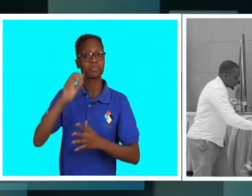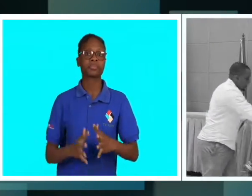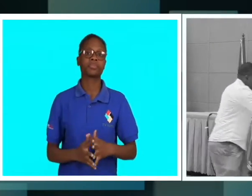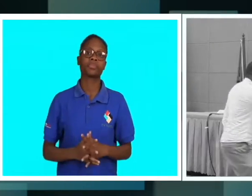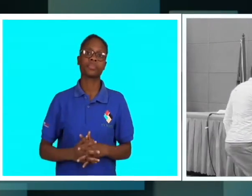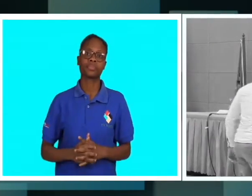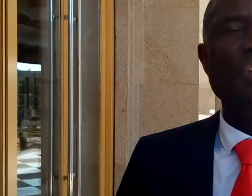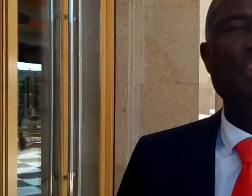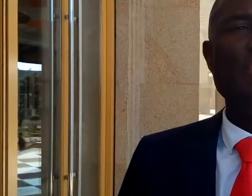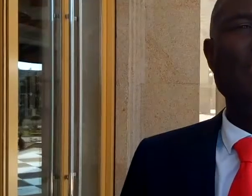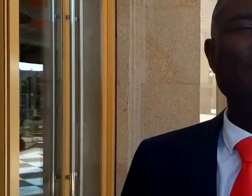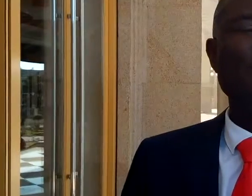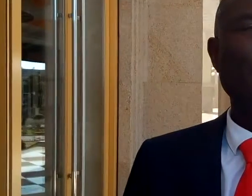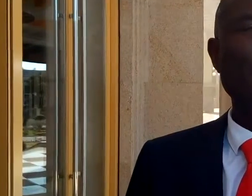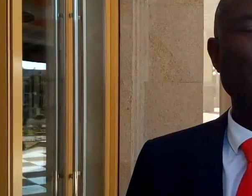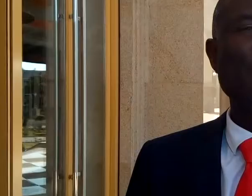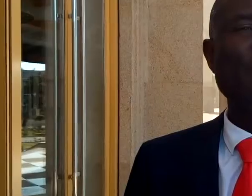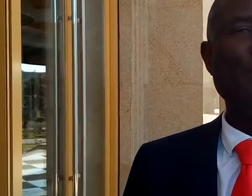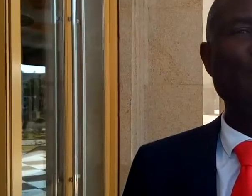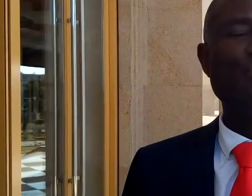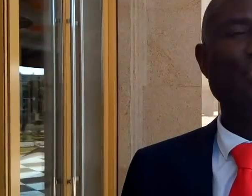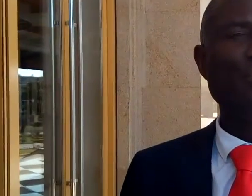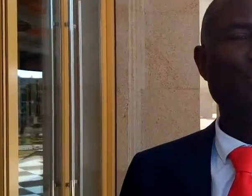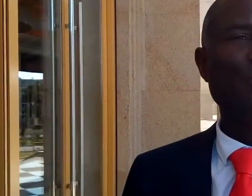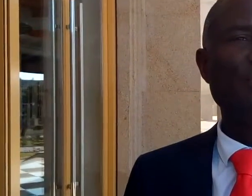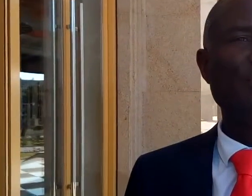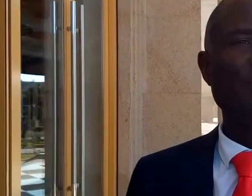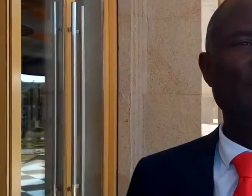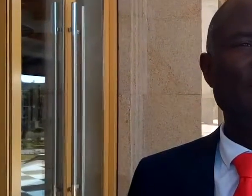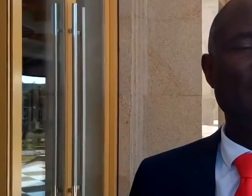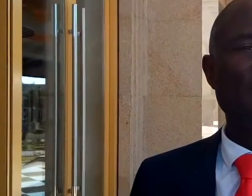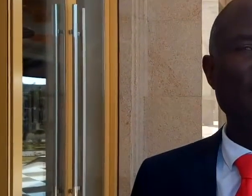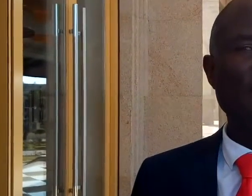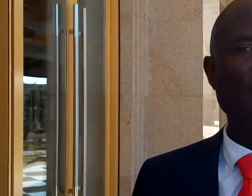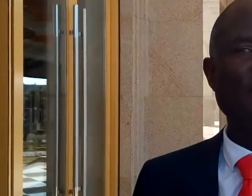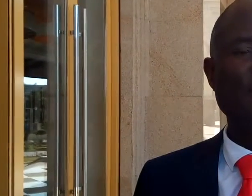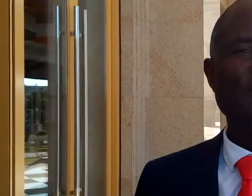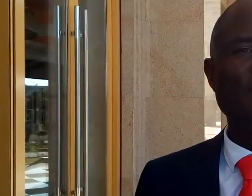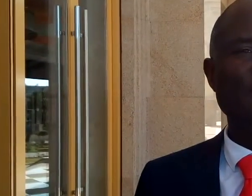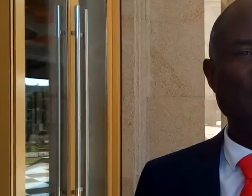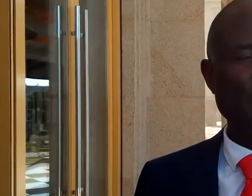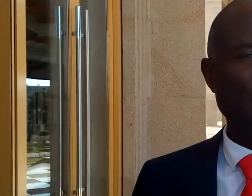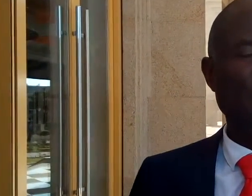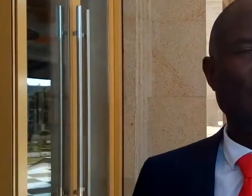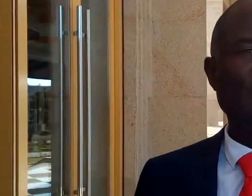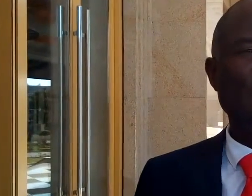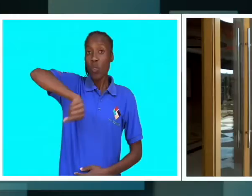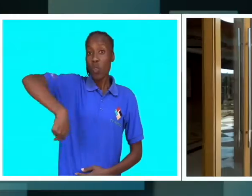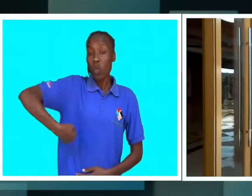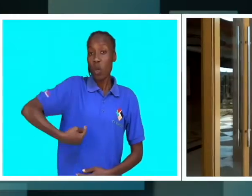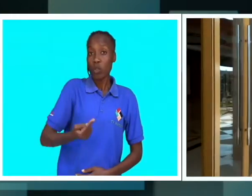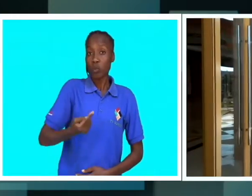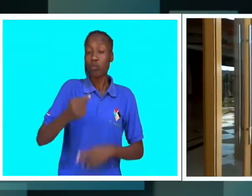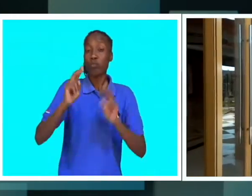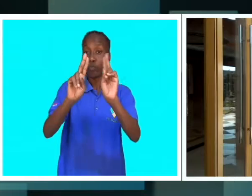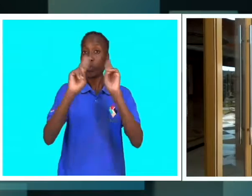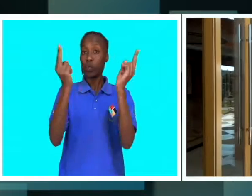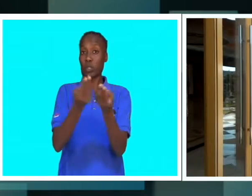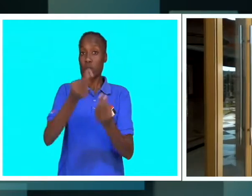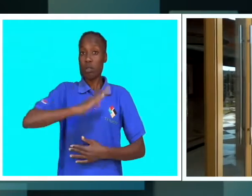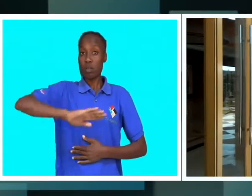deficiência por se considerar um grupo vulnerável devido a dificuldades de acesso à informação. Nós,